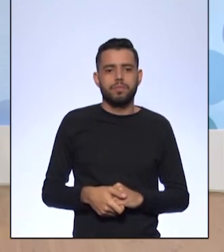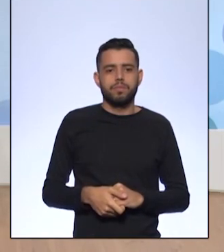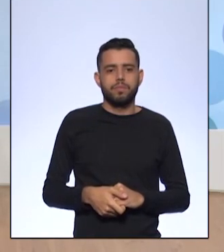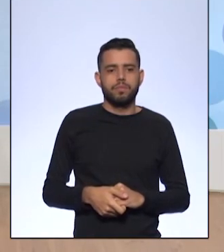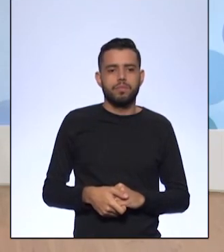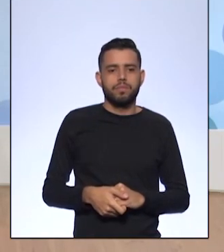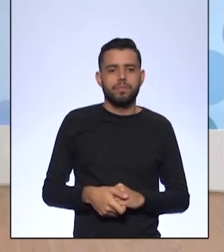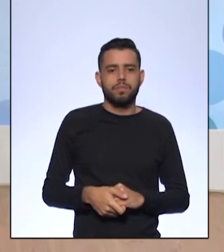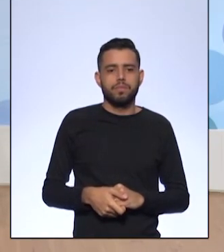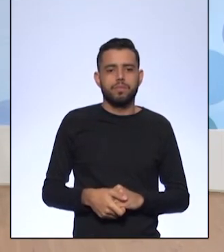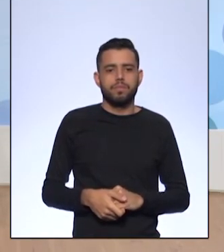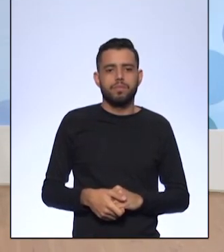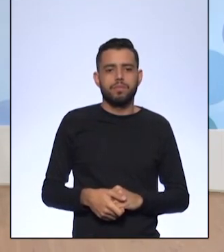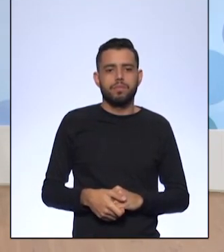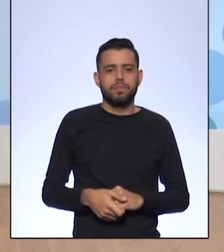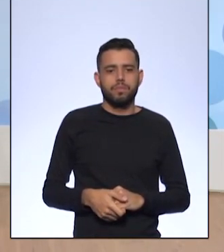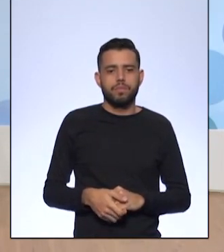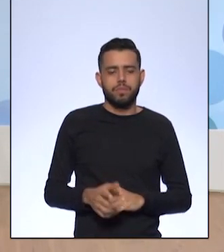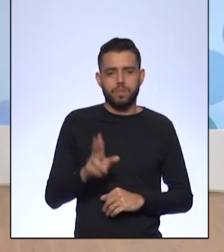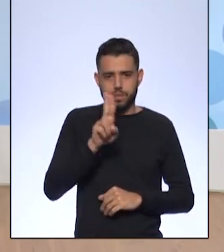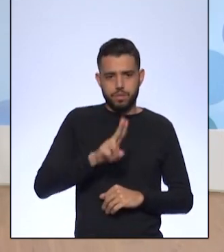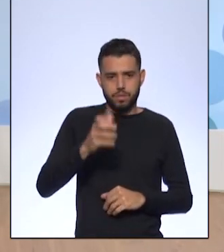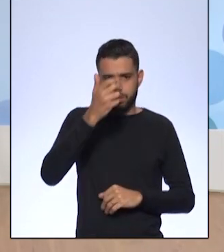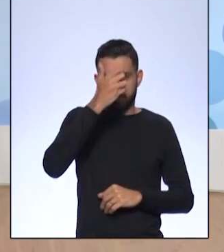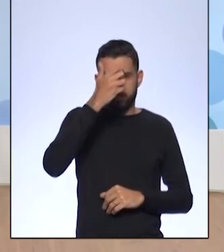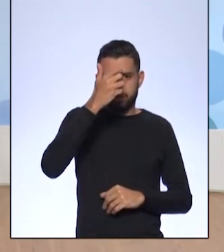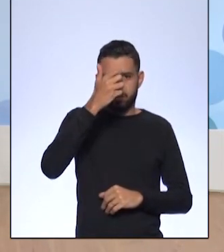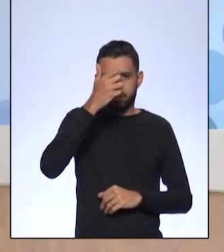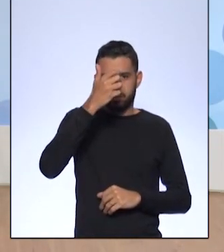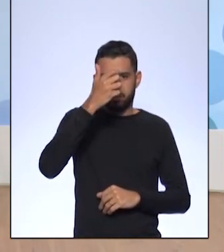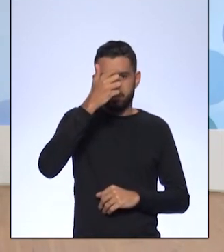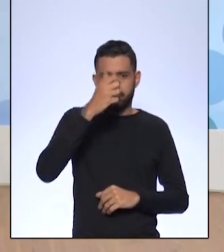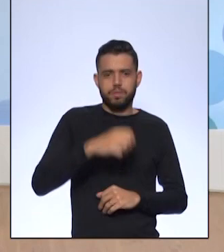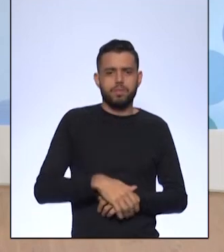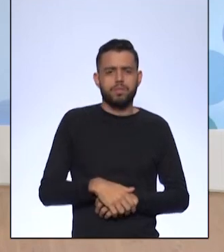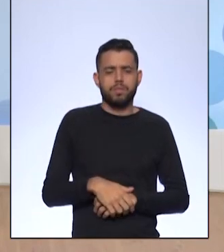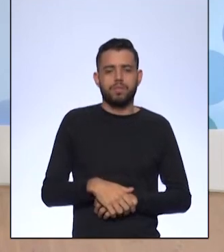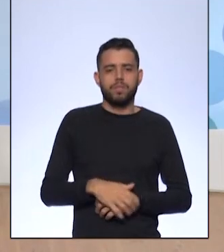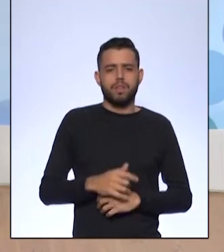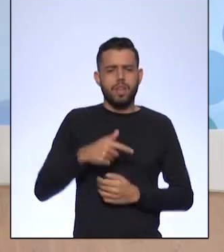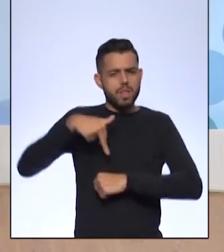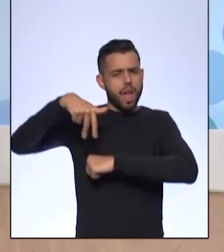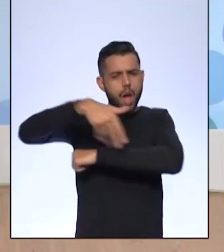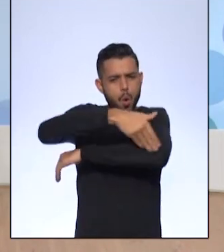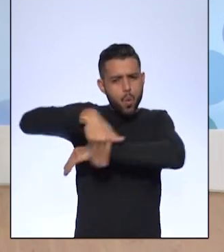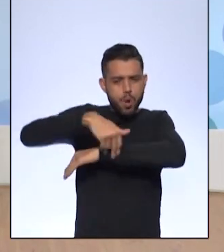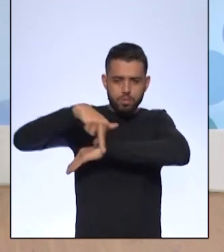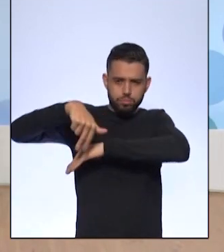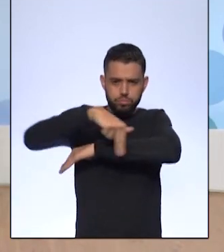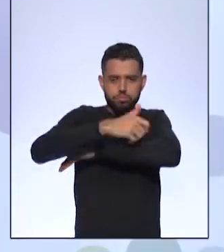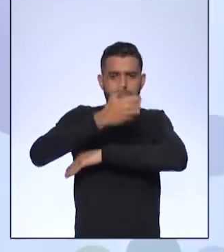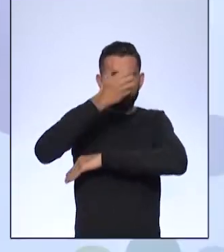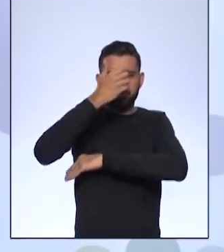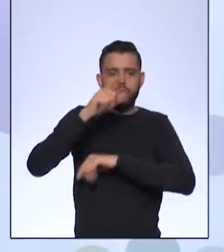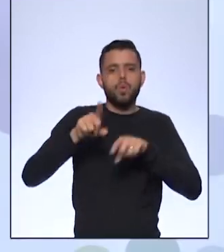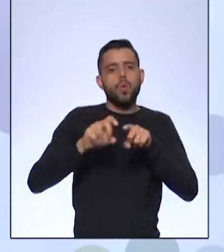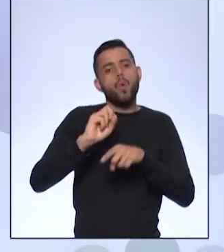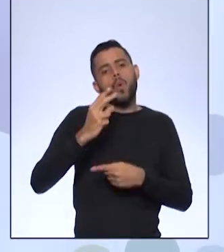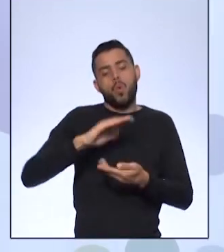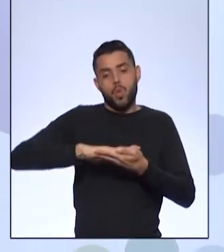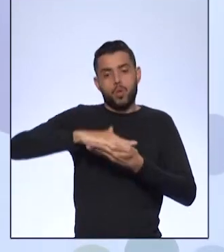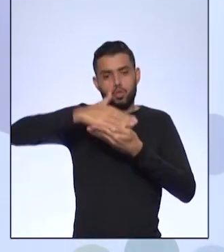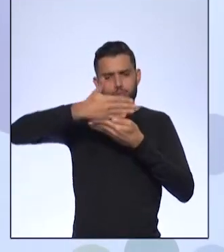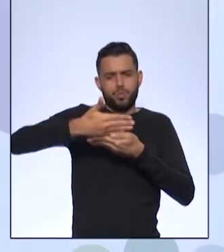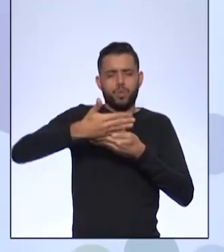hein? Então, você anda com seu celular assim, na rua, no meio do trânsito, você leva um notebook, você abre